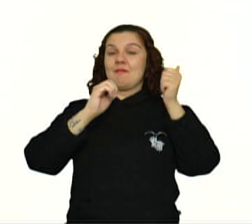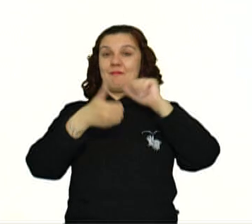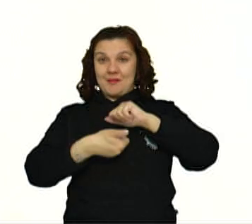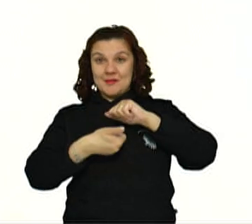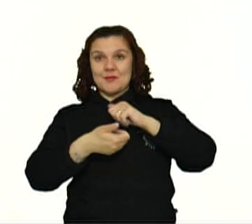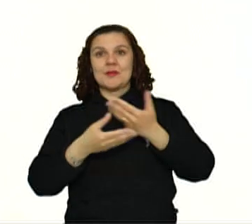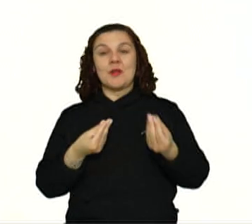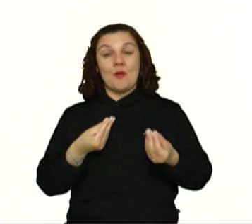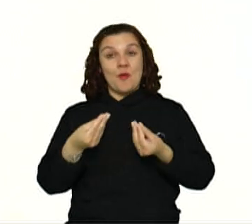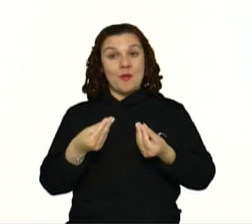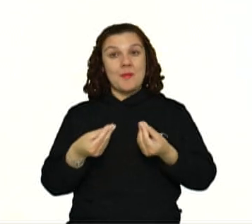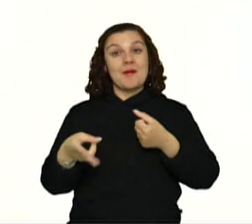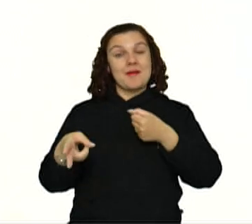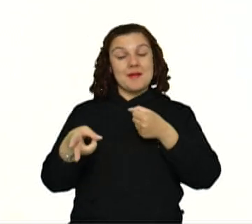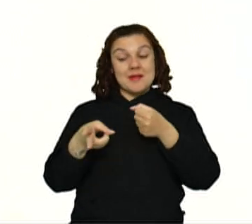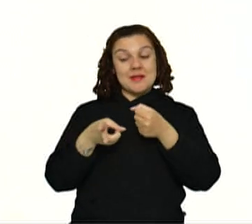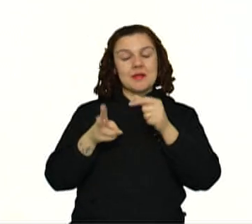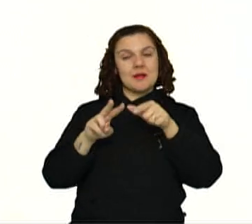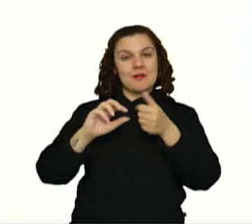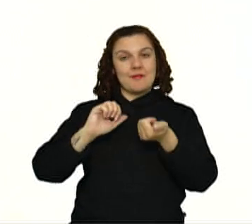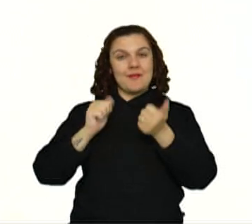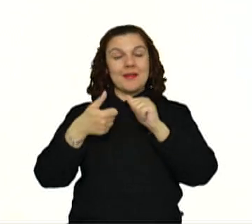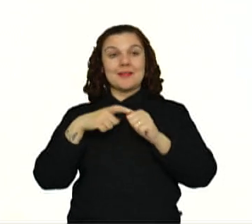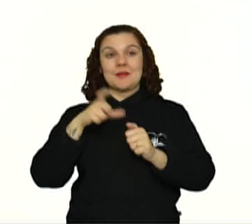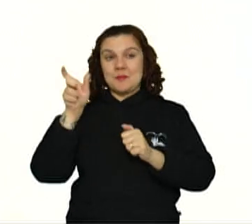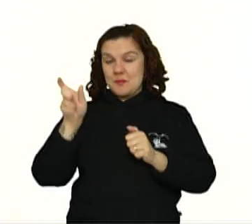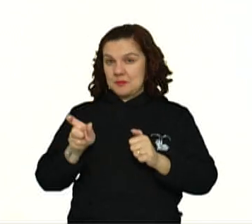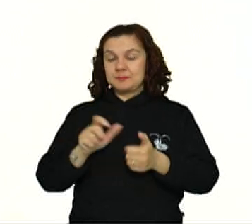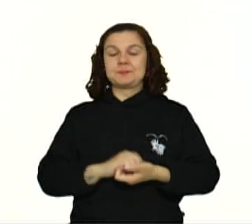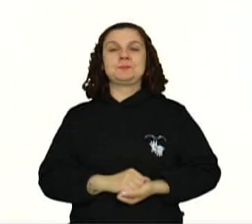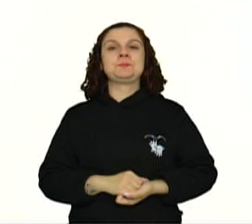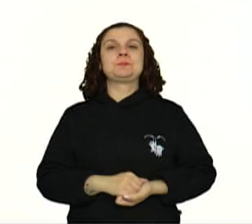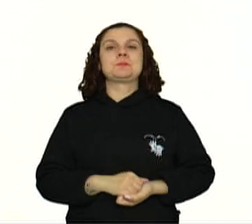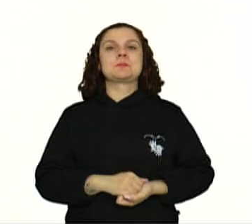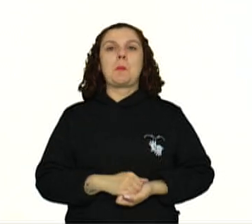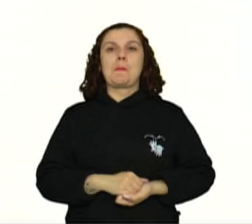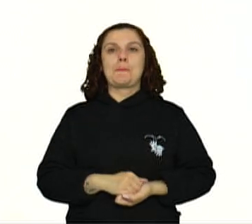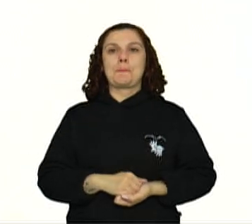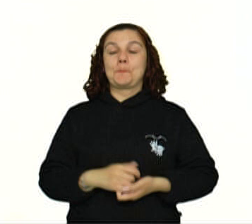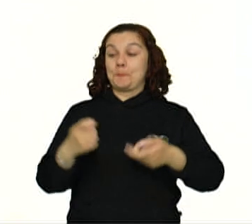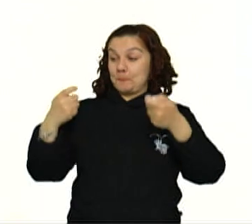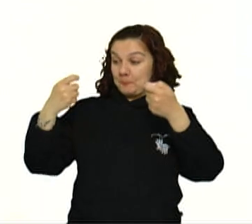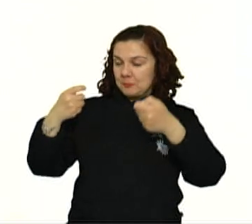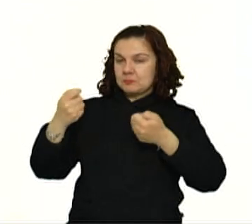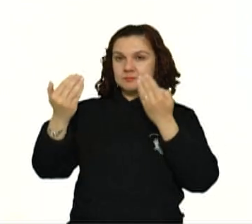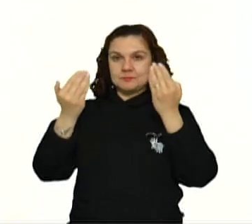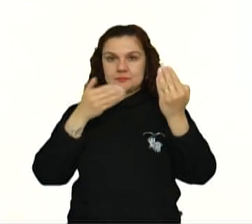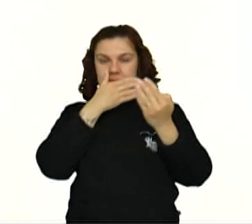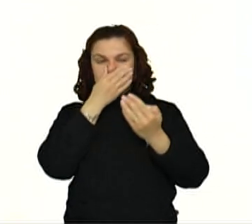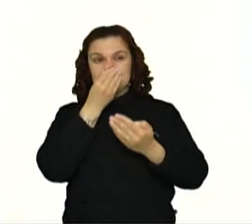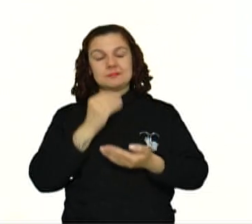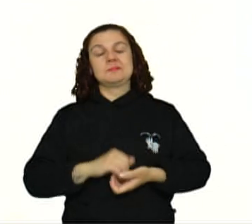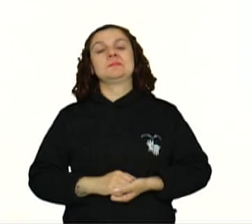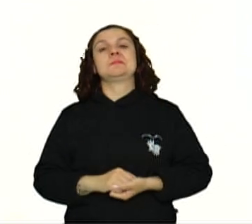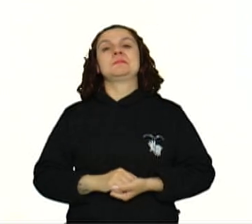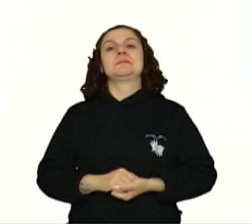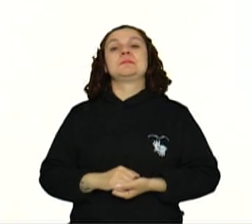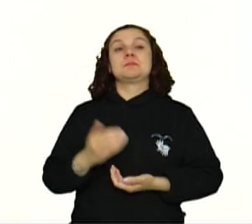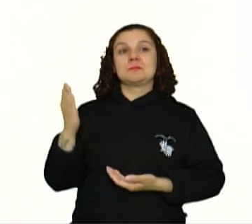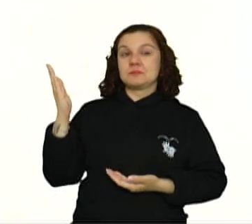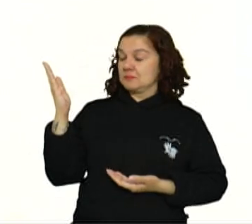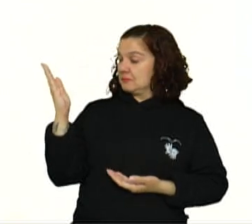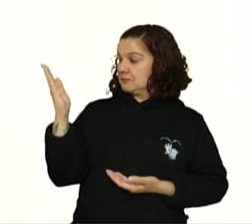não é verdade? É porque tem ali pessoa. Então, é preciso verificar. Então, vamos lá.